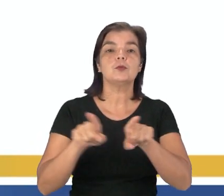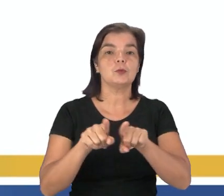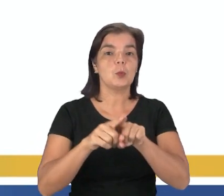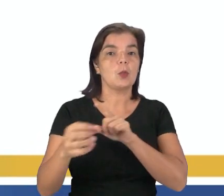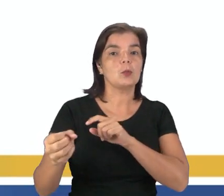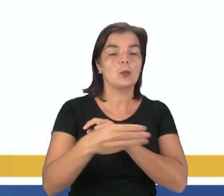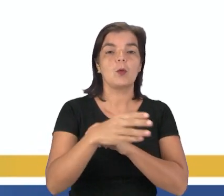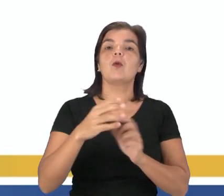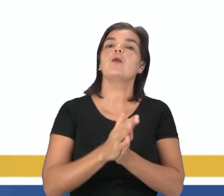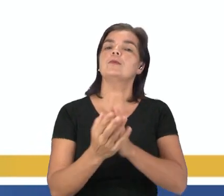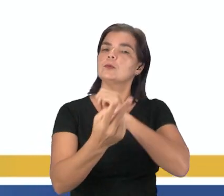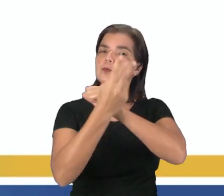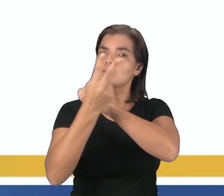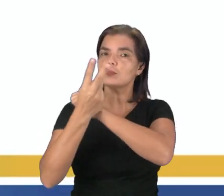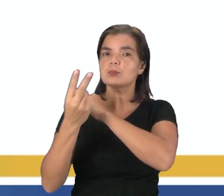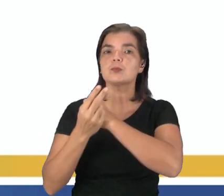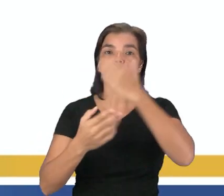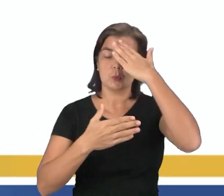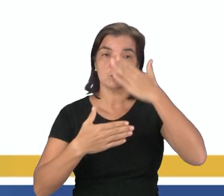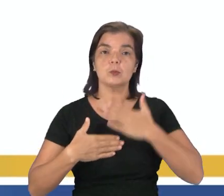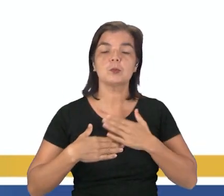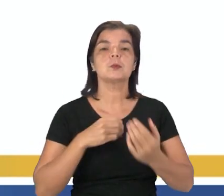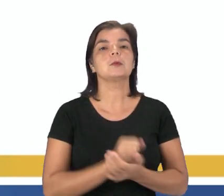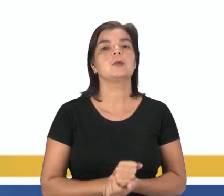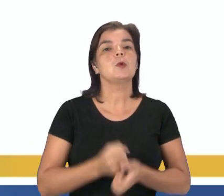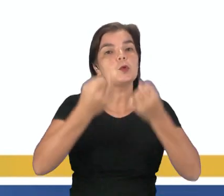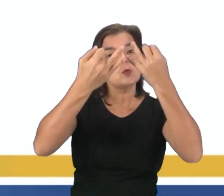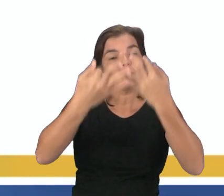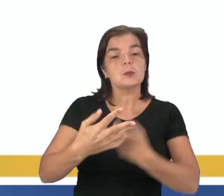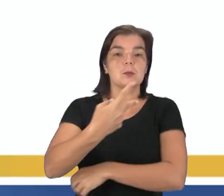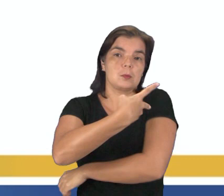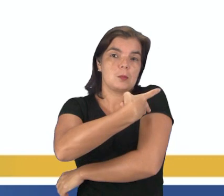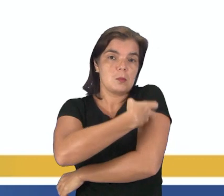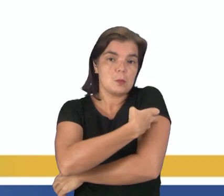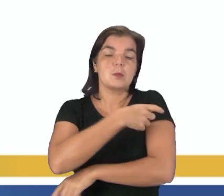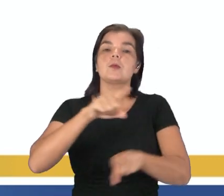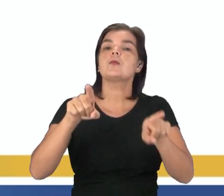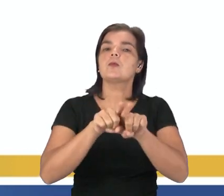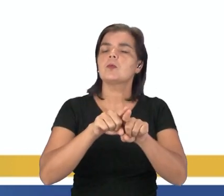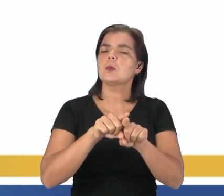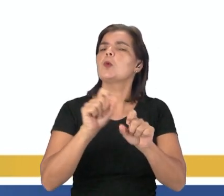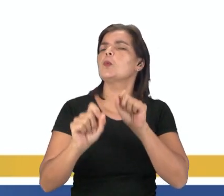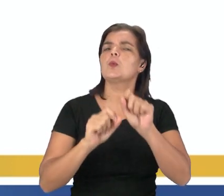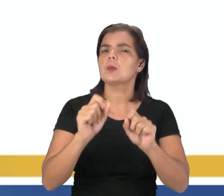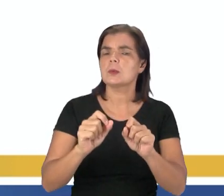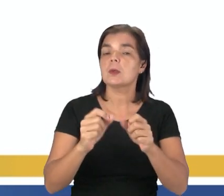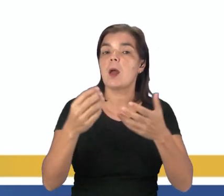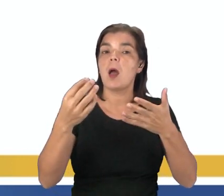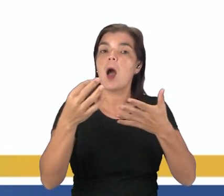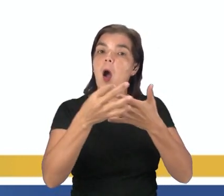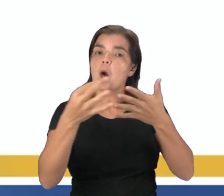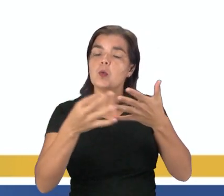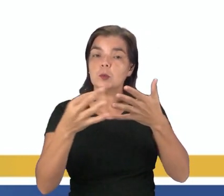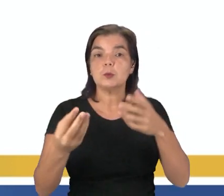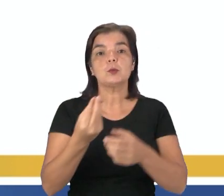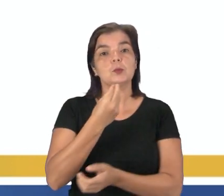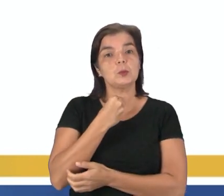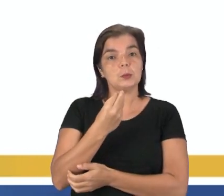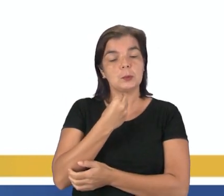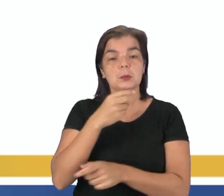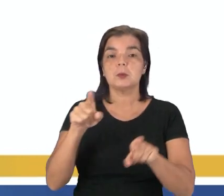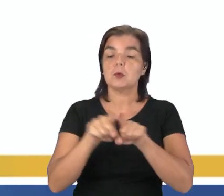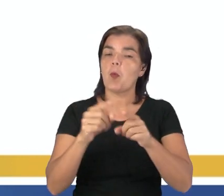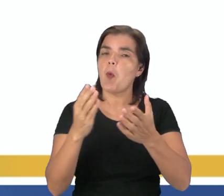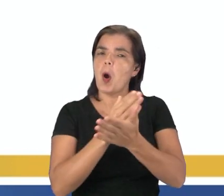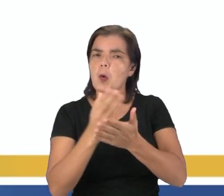de novos anticorpos. O que acontece? Quando a gente fala das vacinas, as vacinas elas vão conter partes enfraquecidas